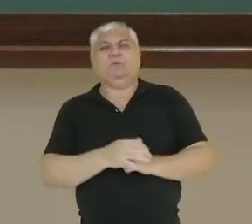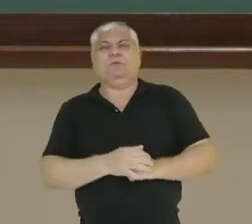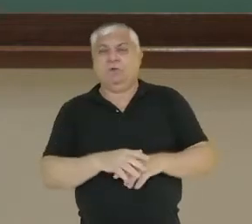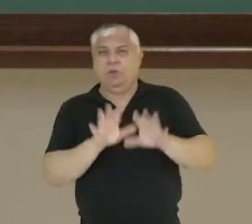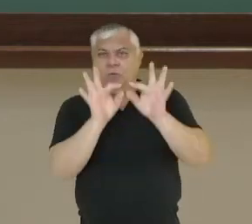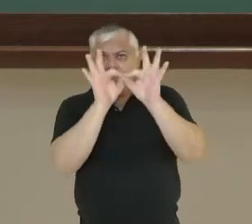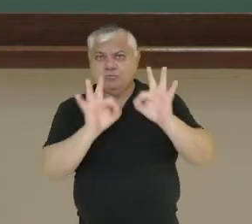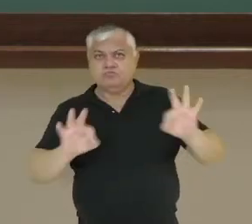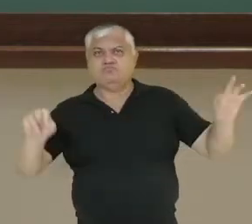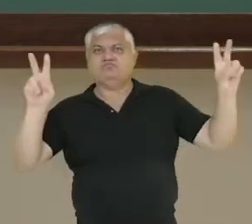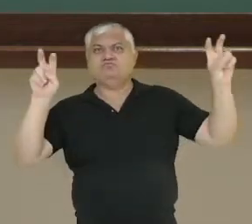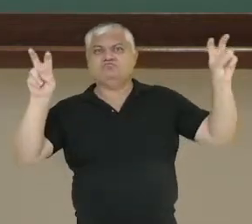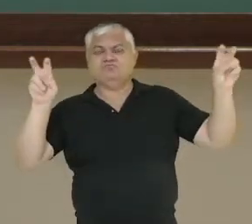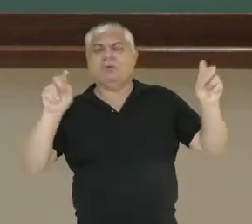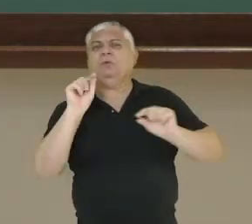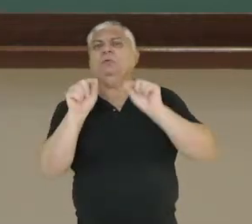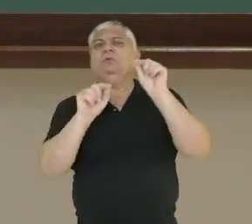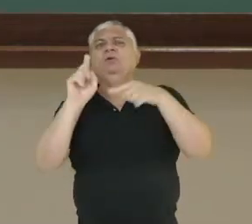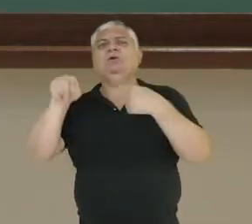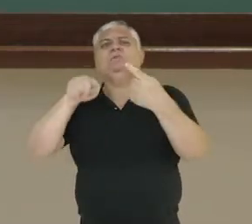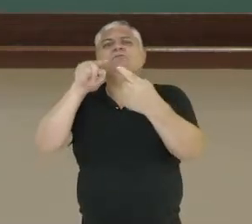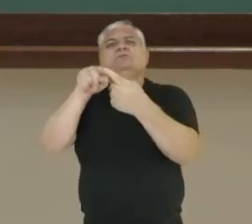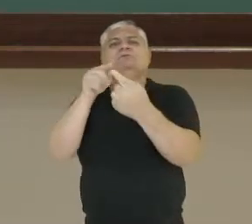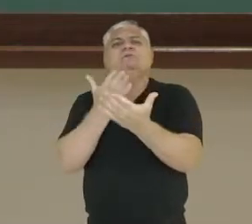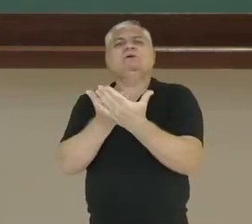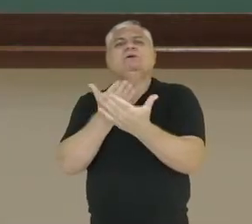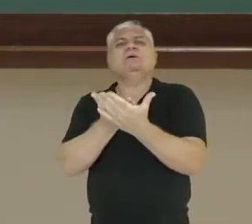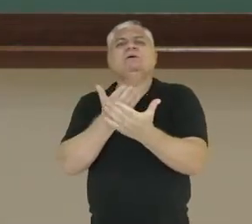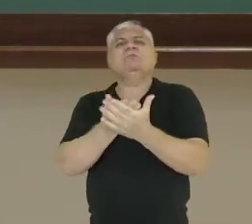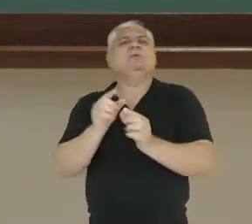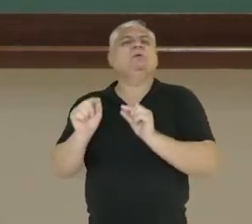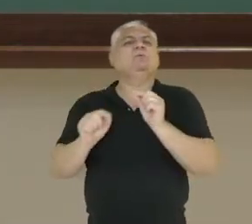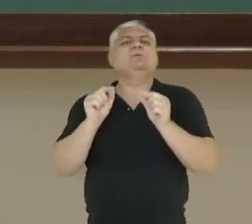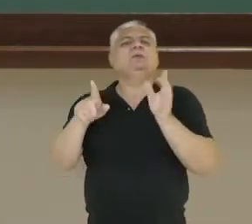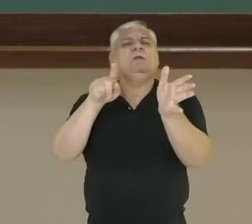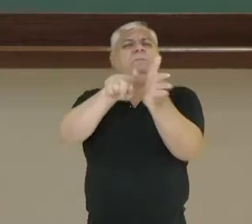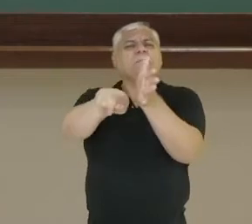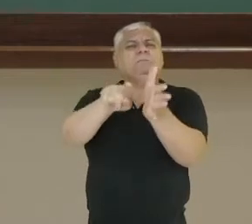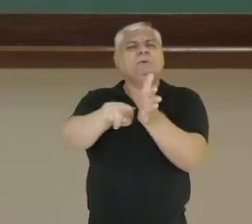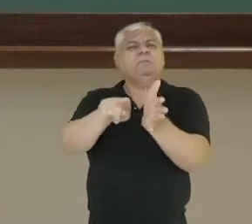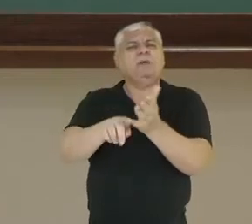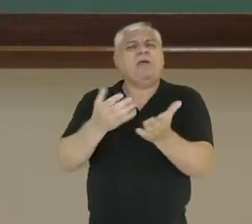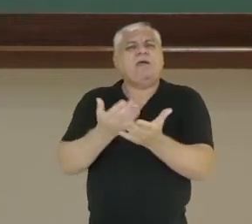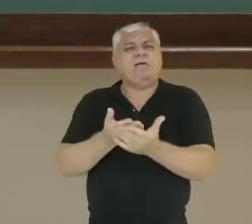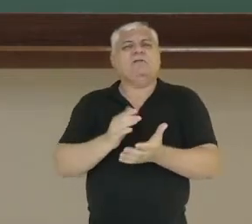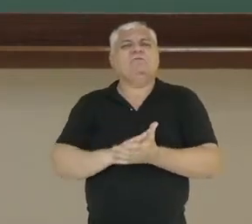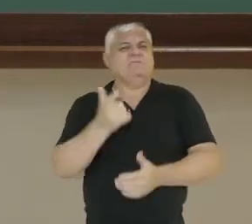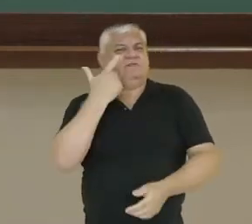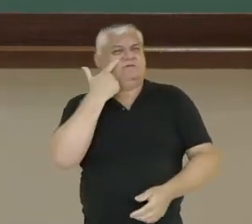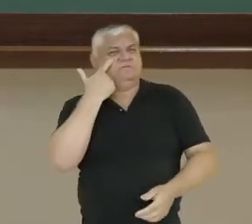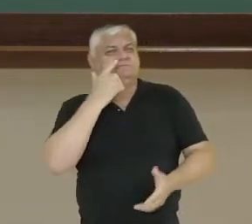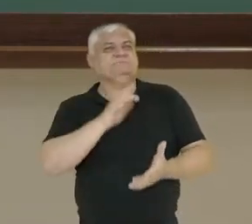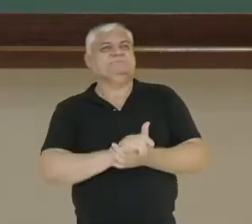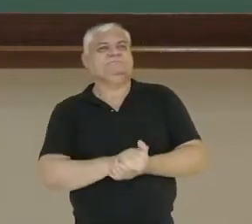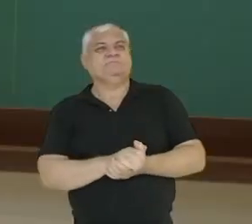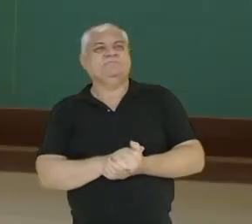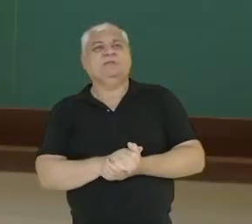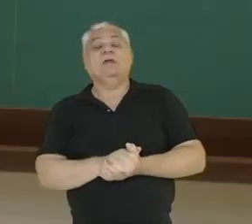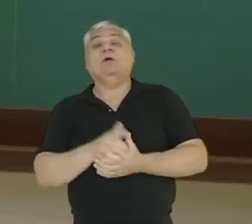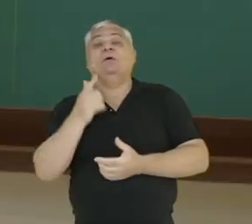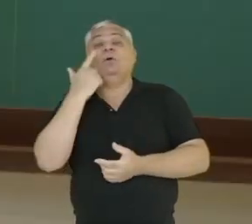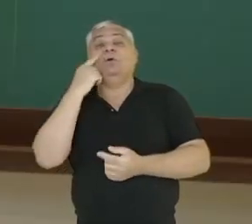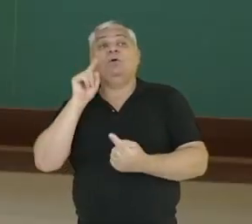Sim, professor, quais são os objetivos, quais são os questionamentos para esta aula? Venha.